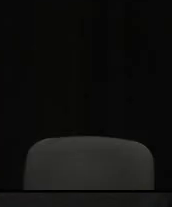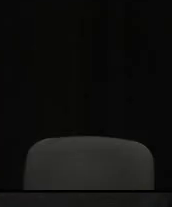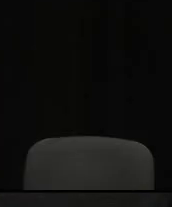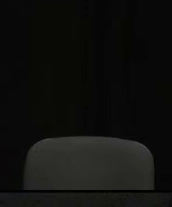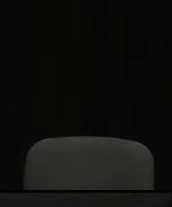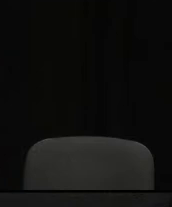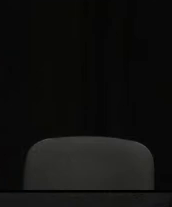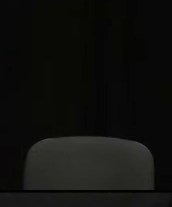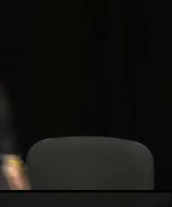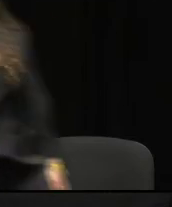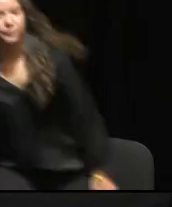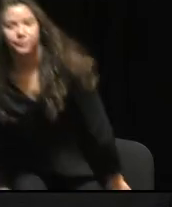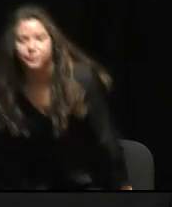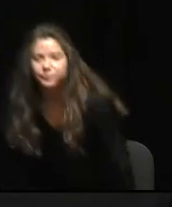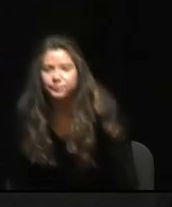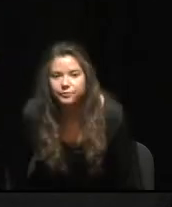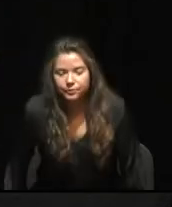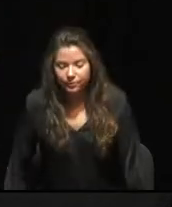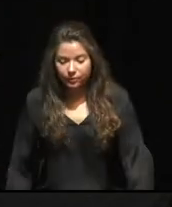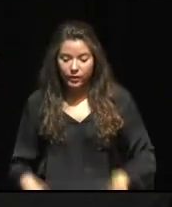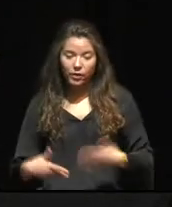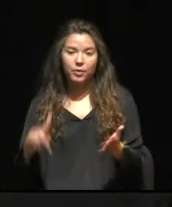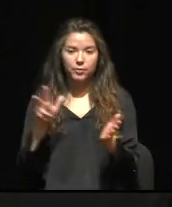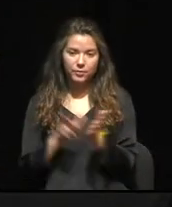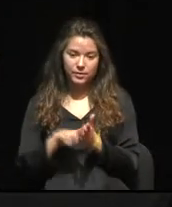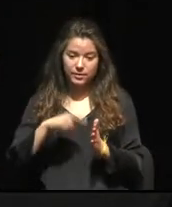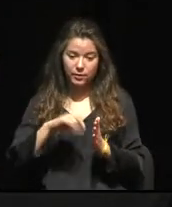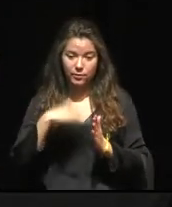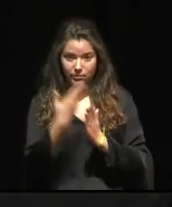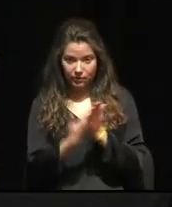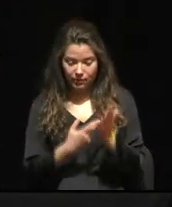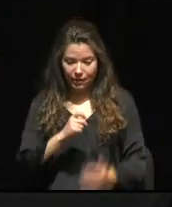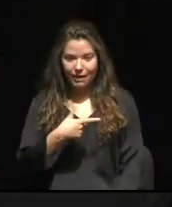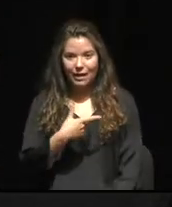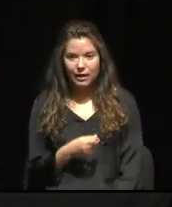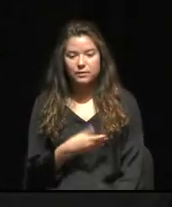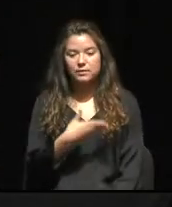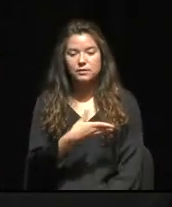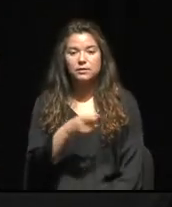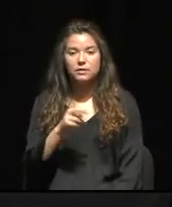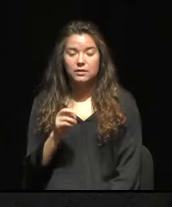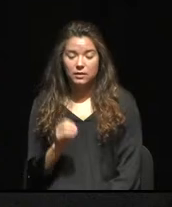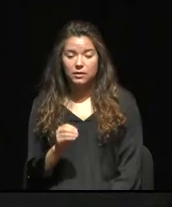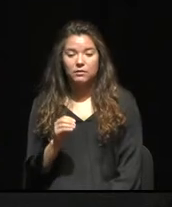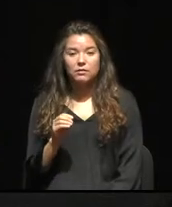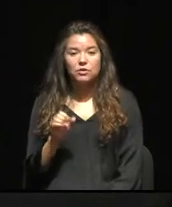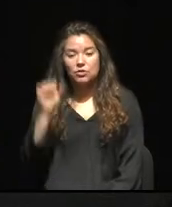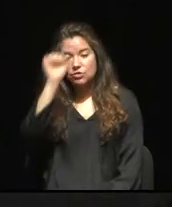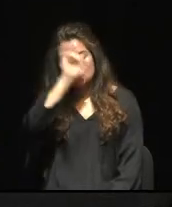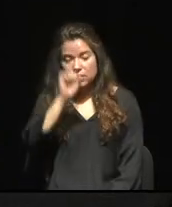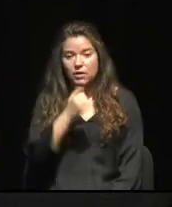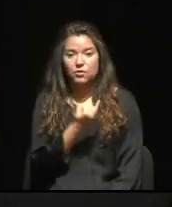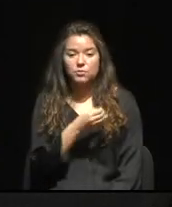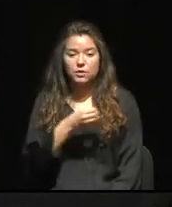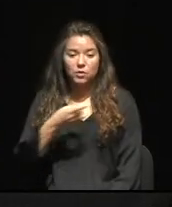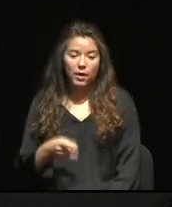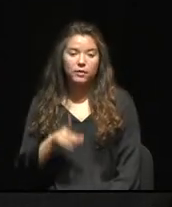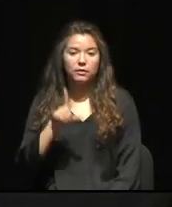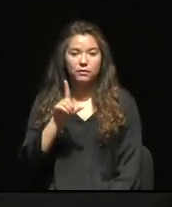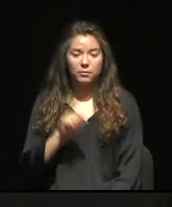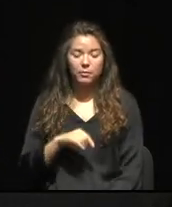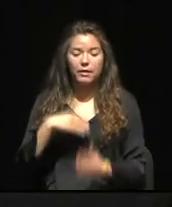passamos agora à aprovação das atas à ata 103 30 de janeiro de 2024 e o xerte da ata 109 de